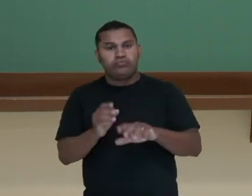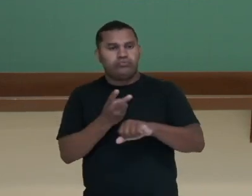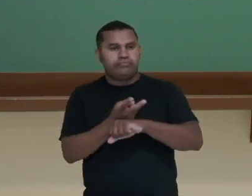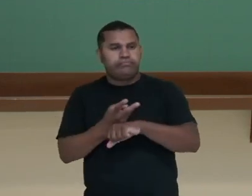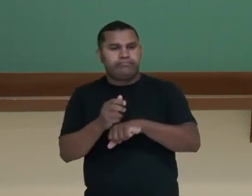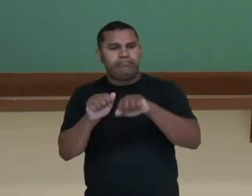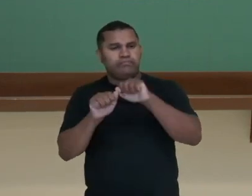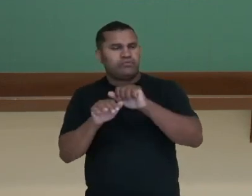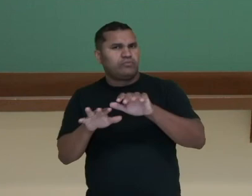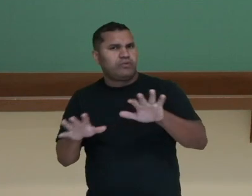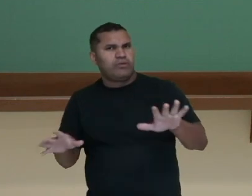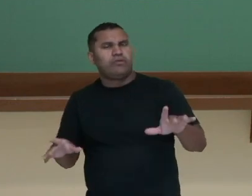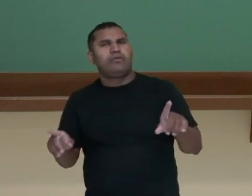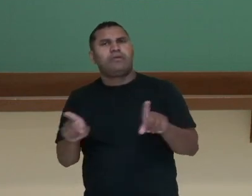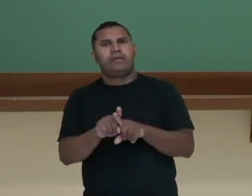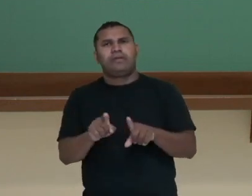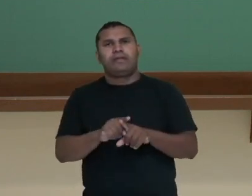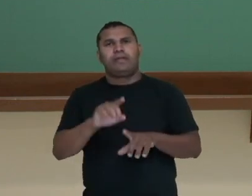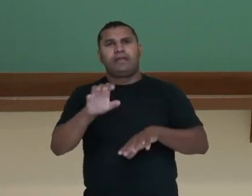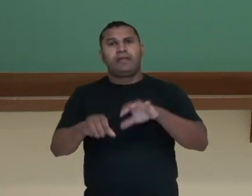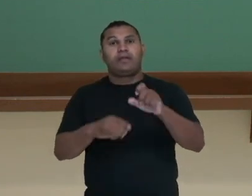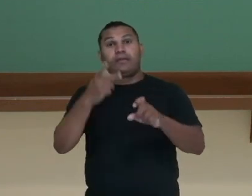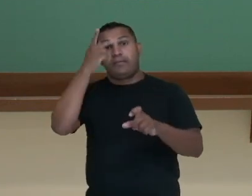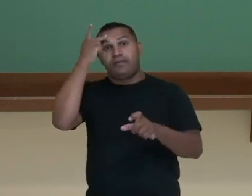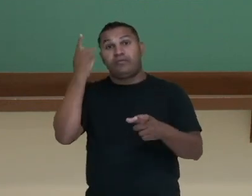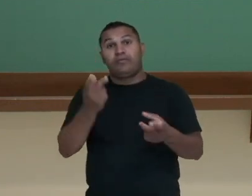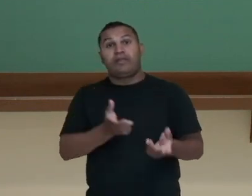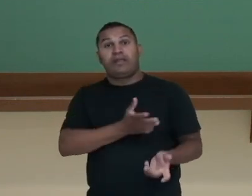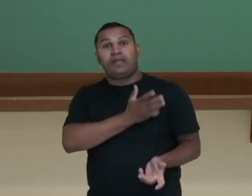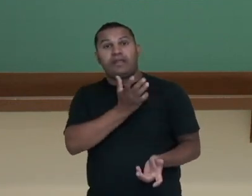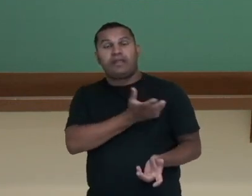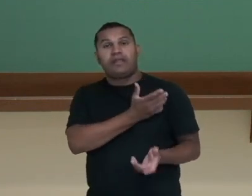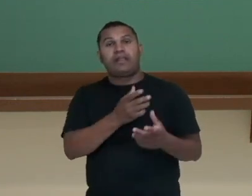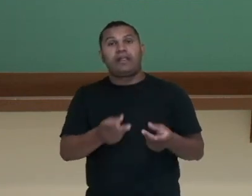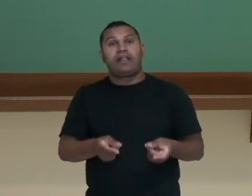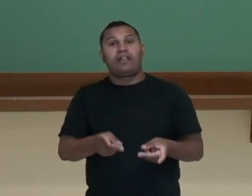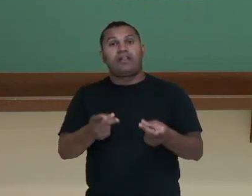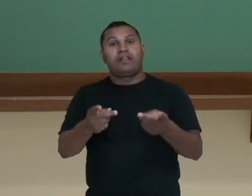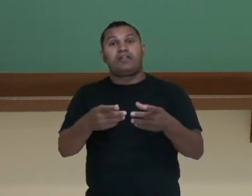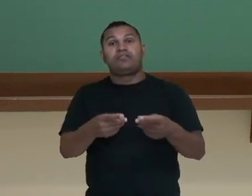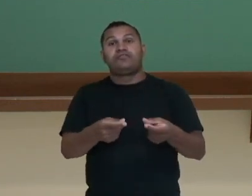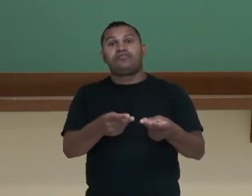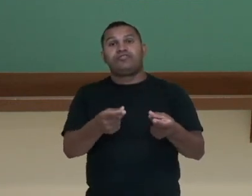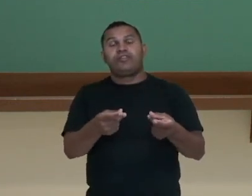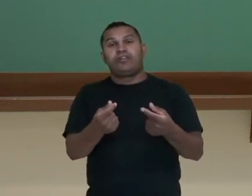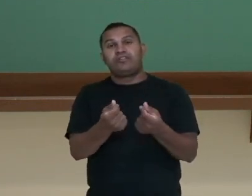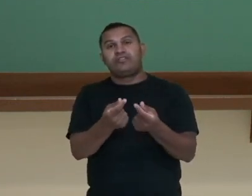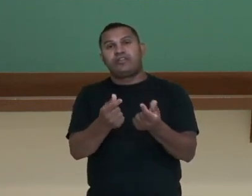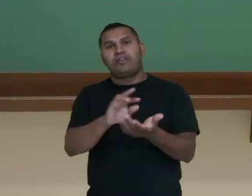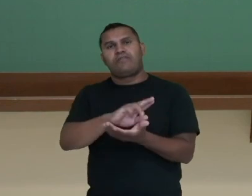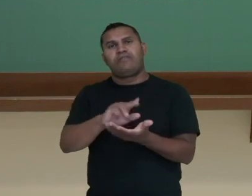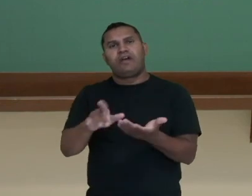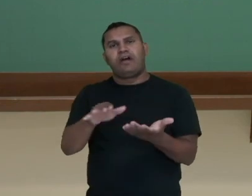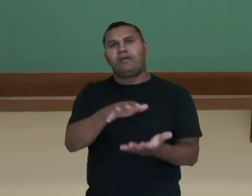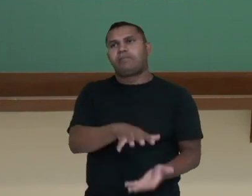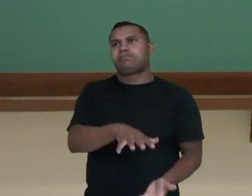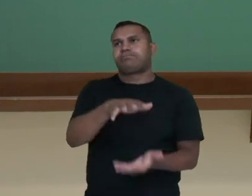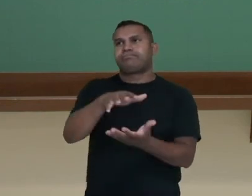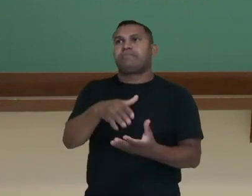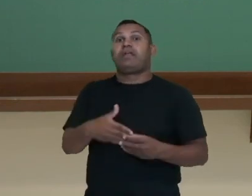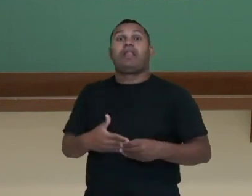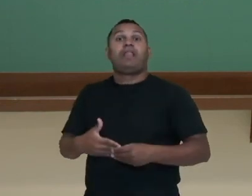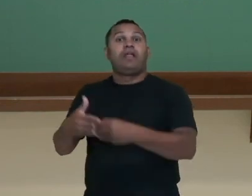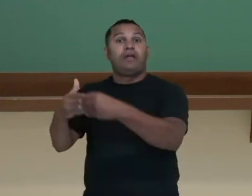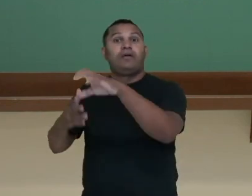de vidas humanas, que era o tráfico de africanos e africanas para serem escravizados no continente, principalmente no continente